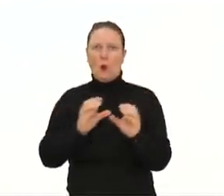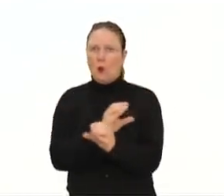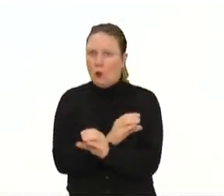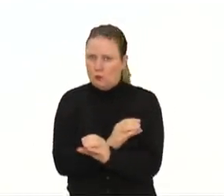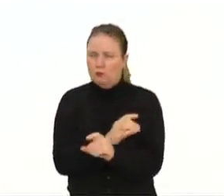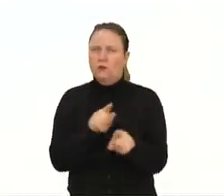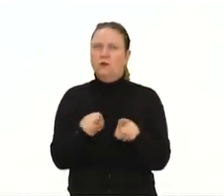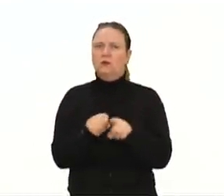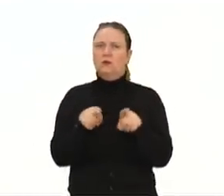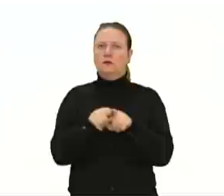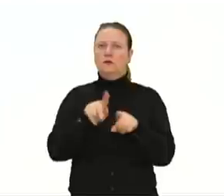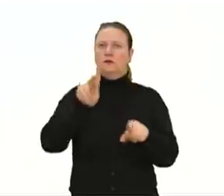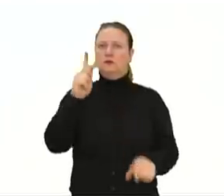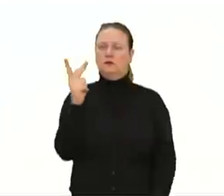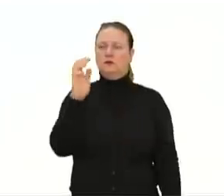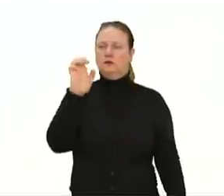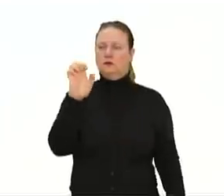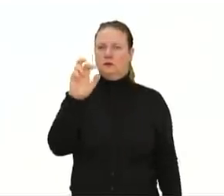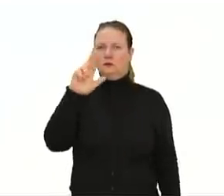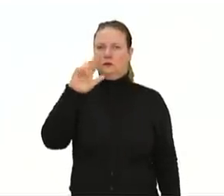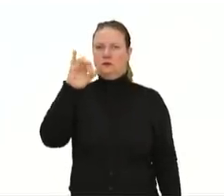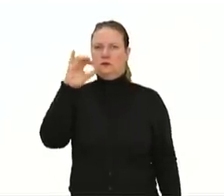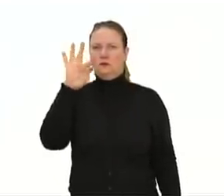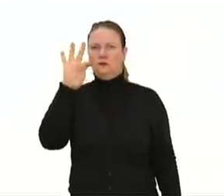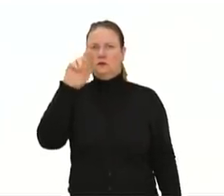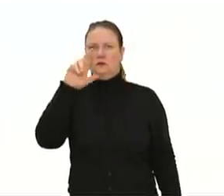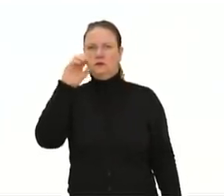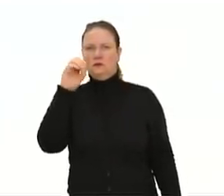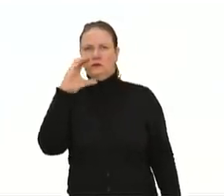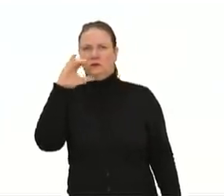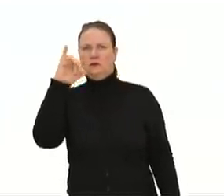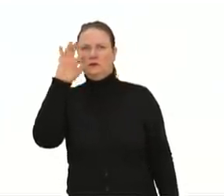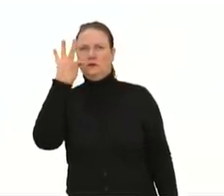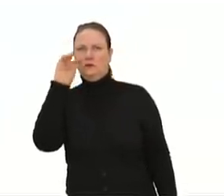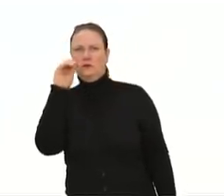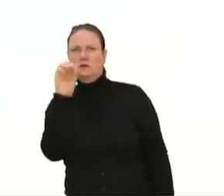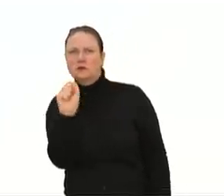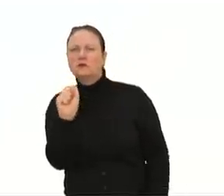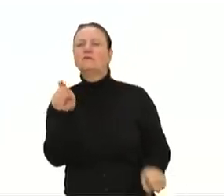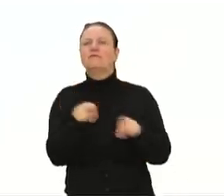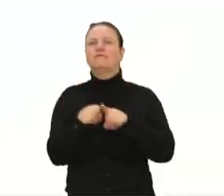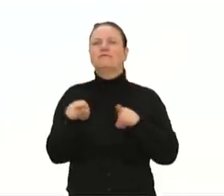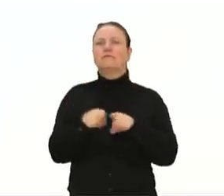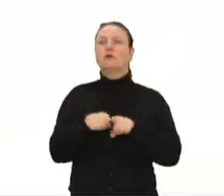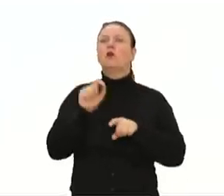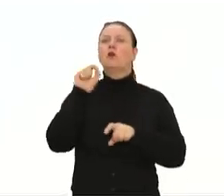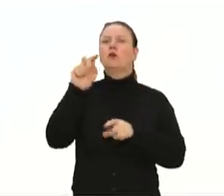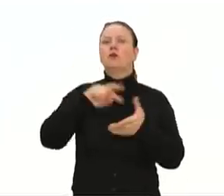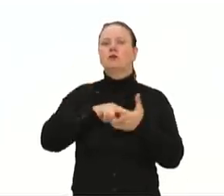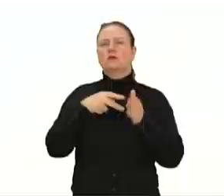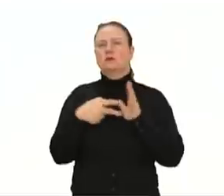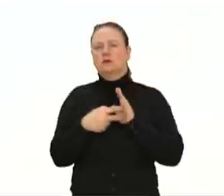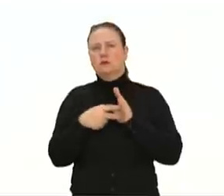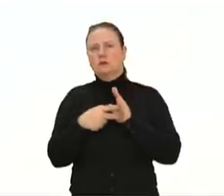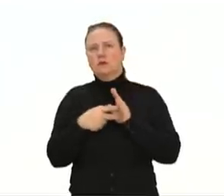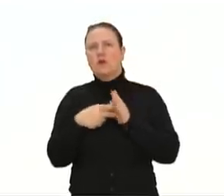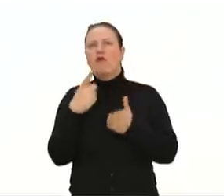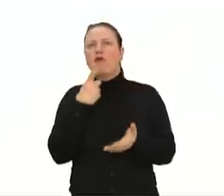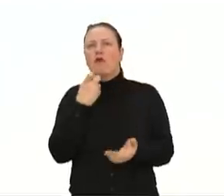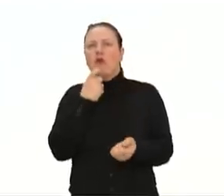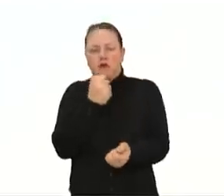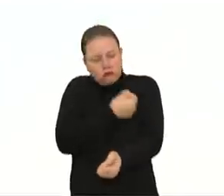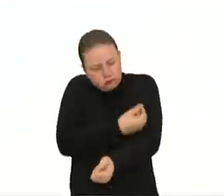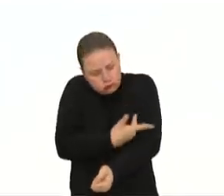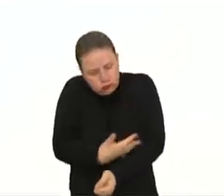aqui, eritrócitos. O que é um eritrócito mesmo? Eritrócitos são os glóbulos